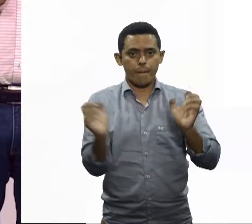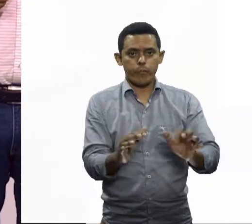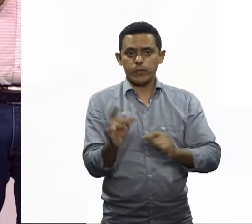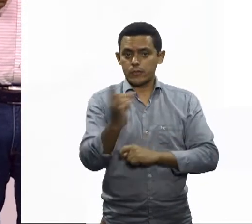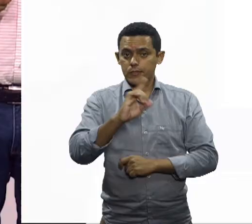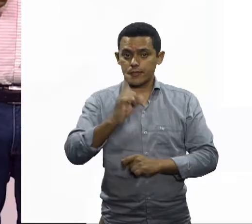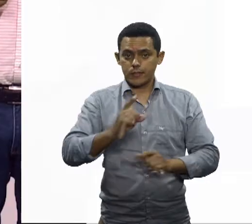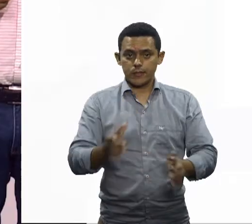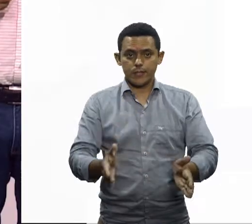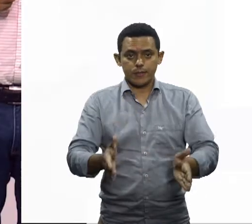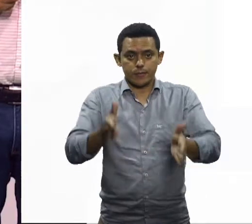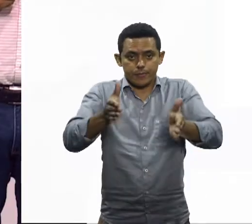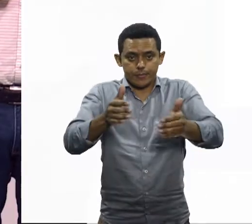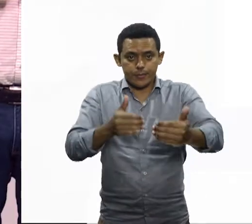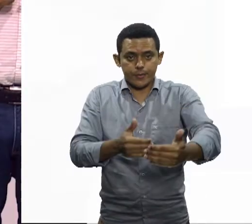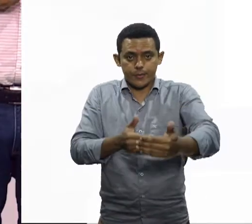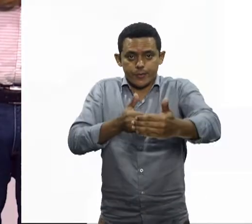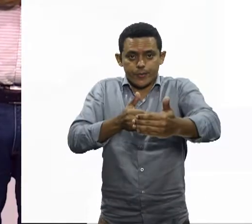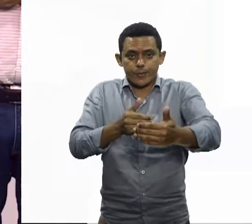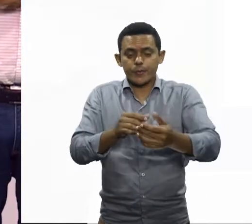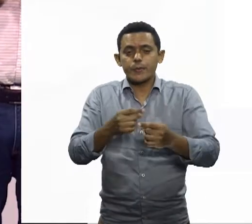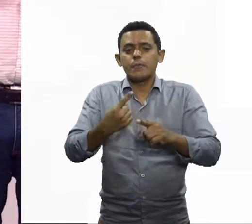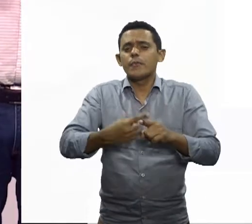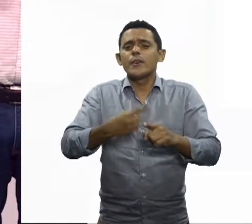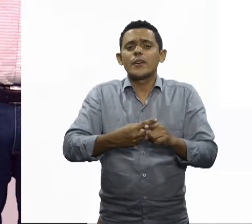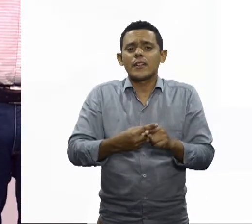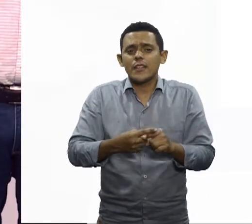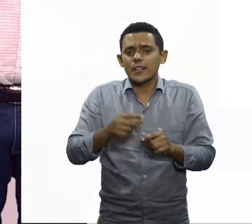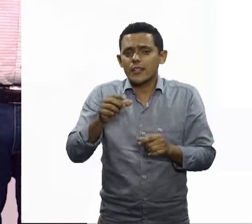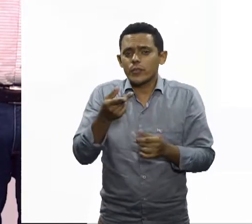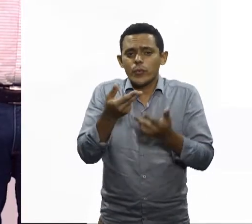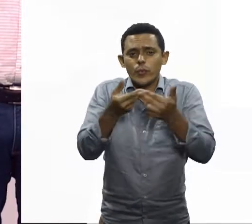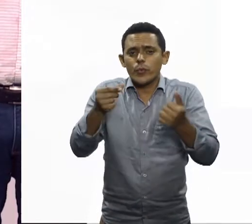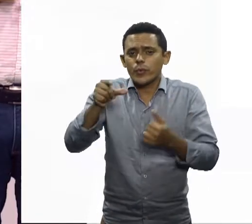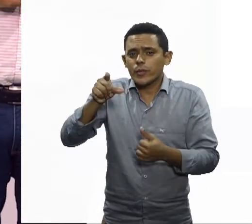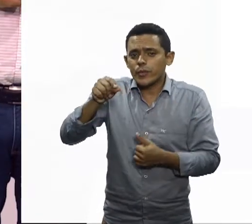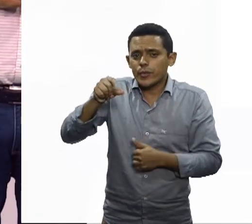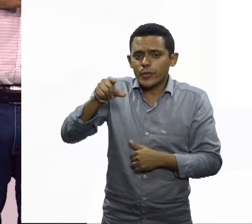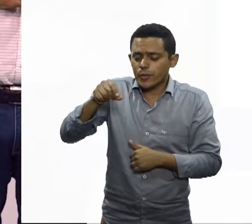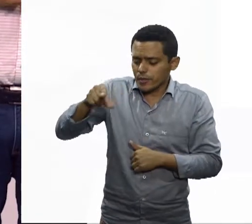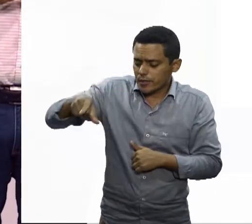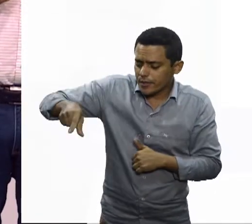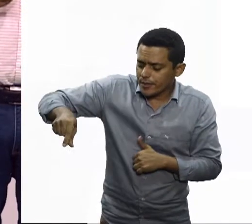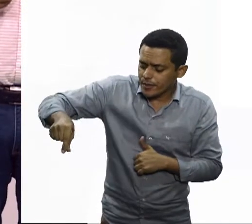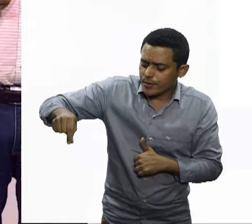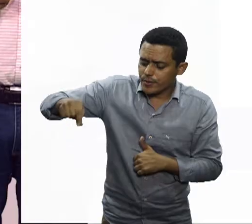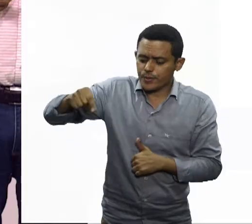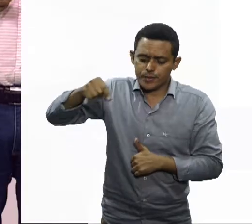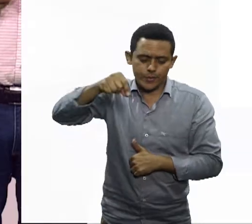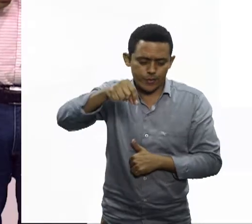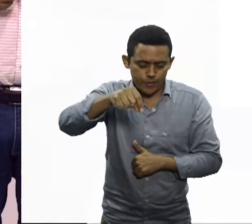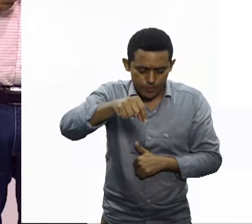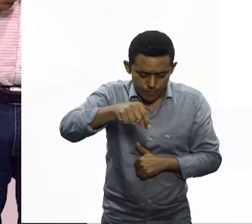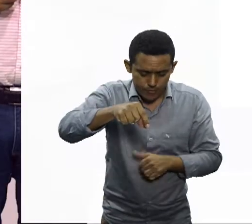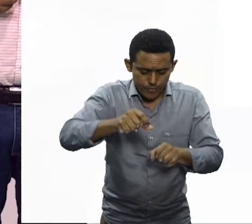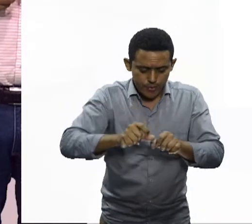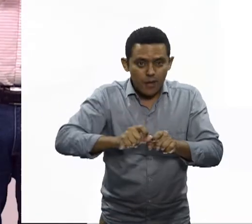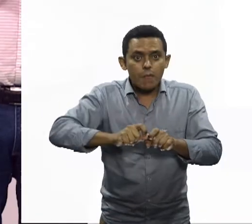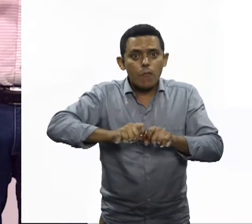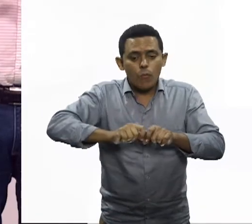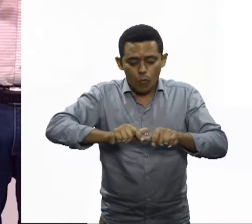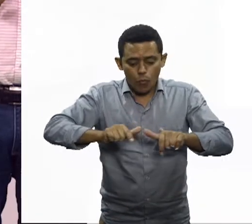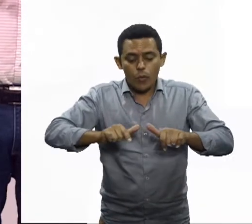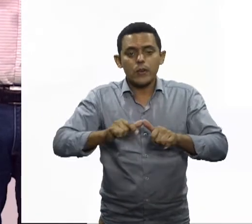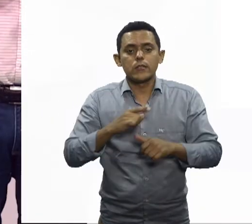acontece? O peso delas são tão pequeno, tão sensíveis, que alguns pesos vocês pegam com a pince. E hoje nós temos